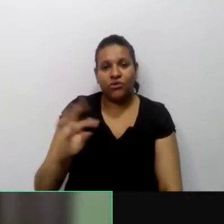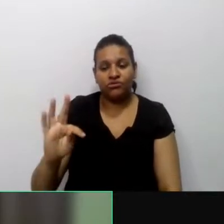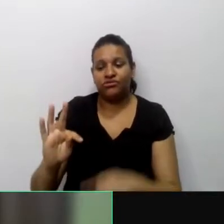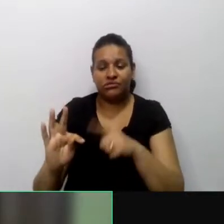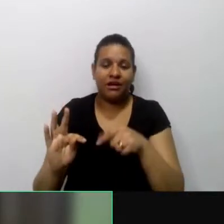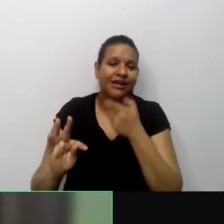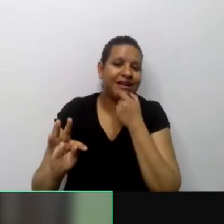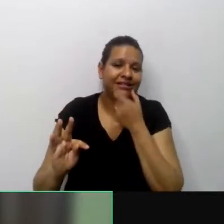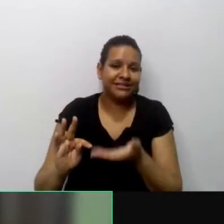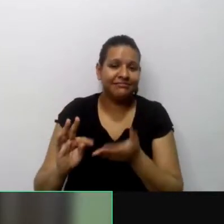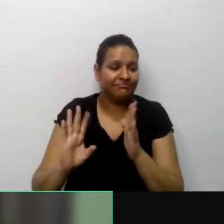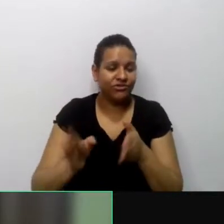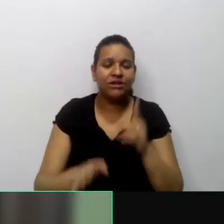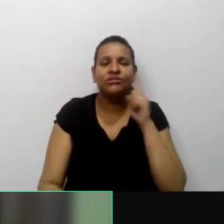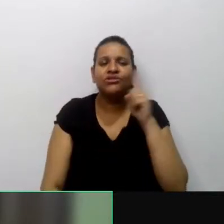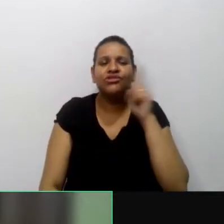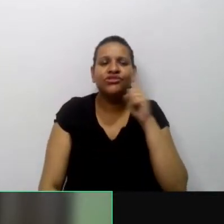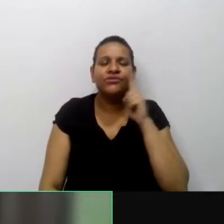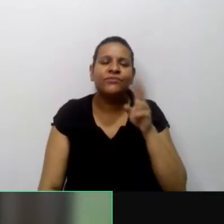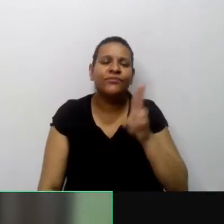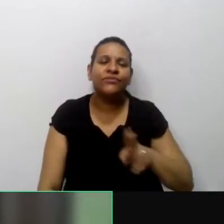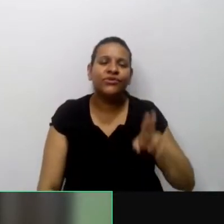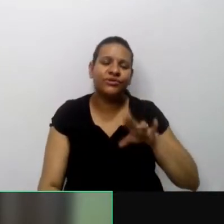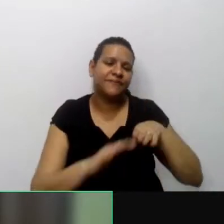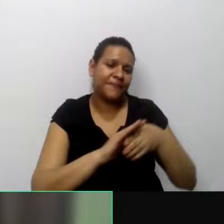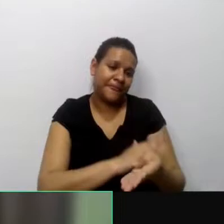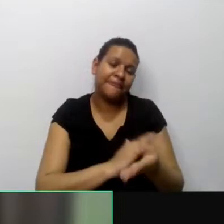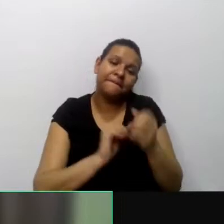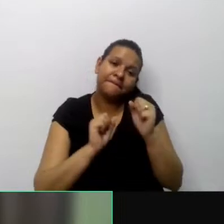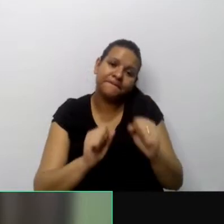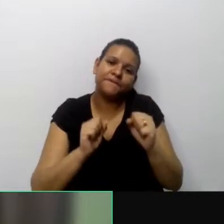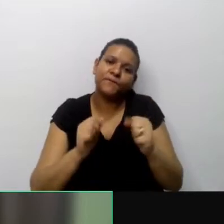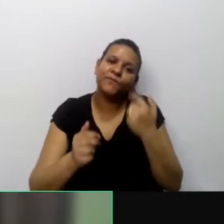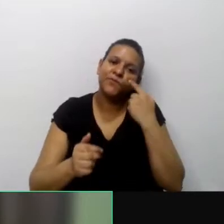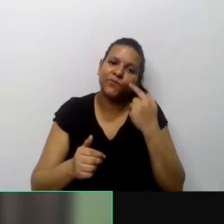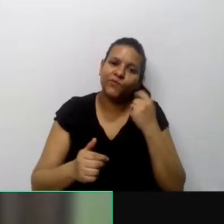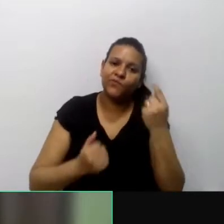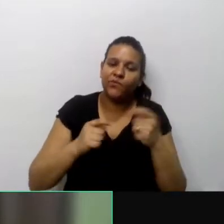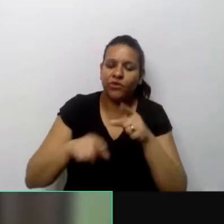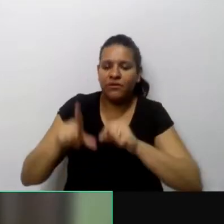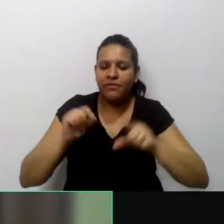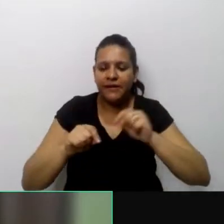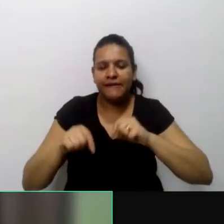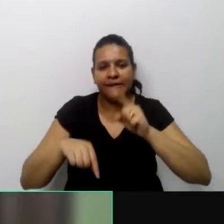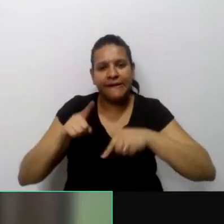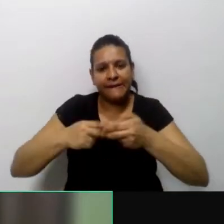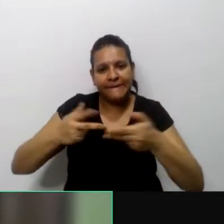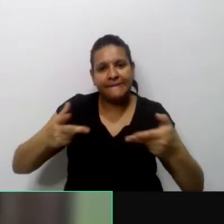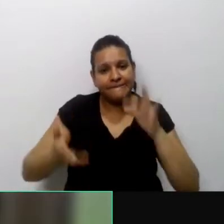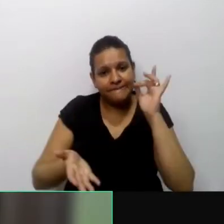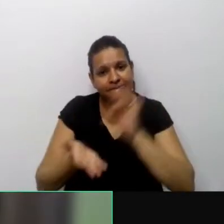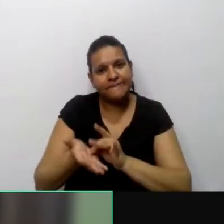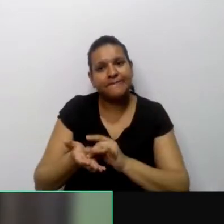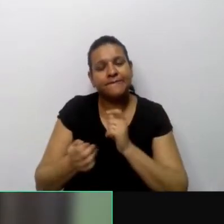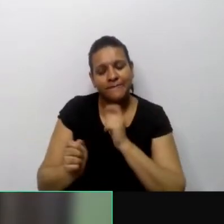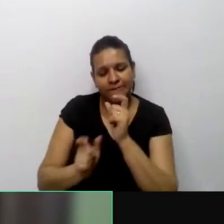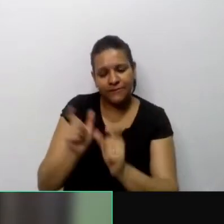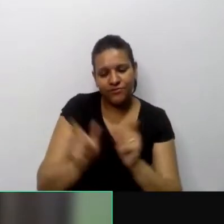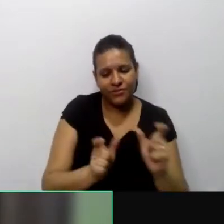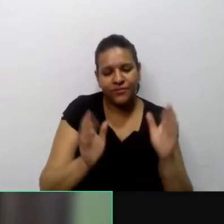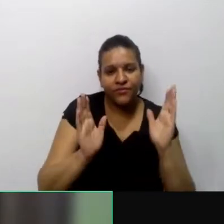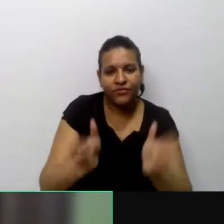já utiliza no nosso dia a dia e a gente pode selecionar materiais autênticos que tragam essas palavras que eles já conhecem